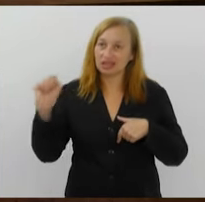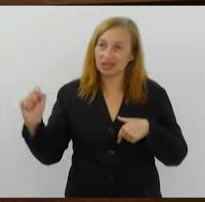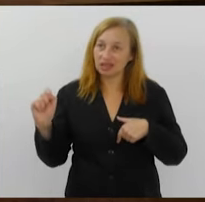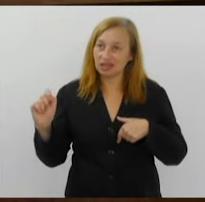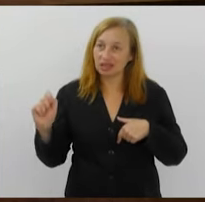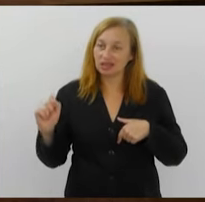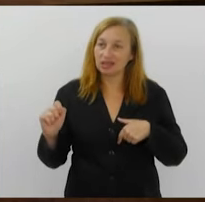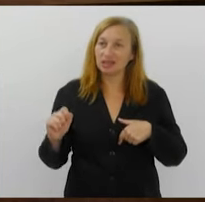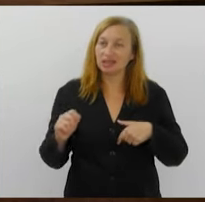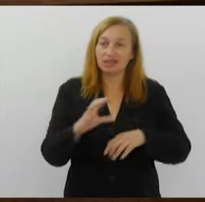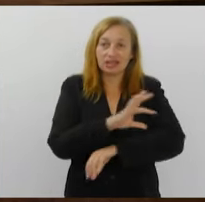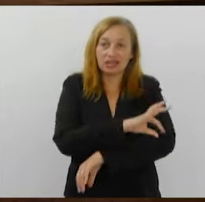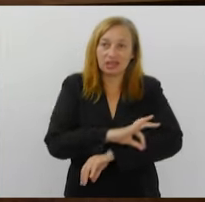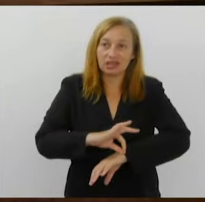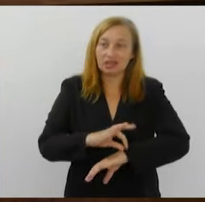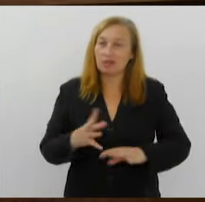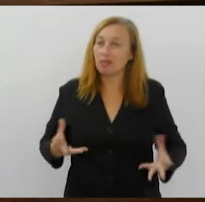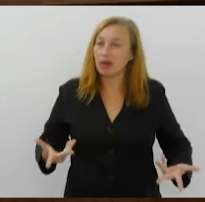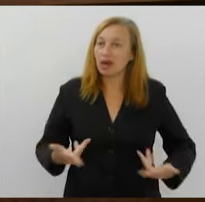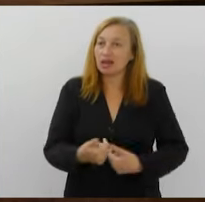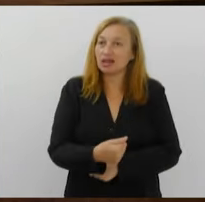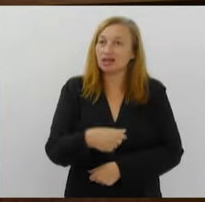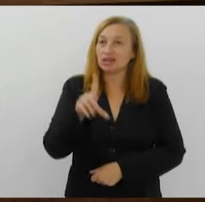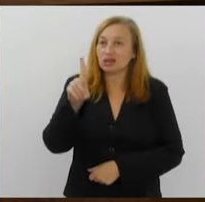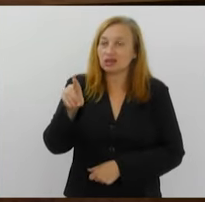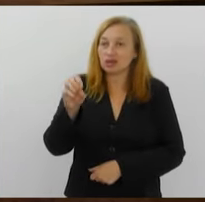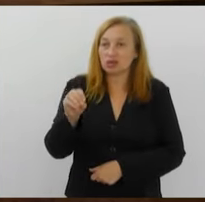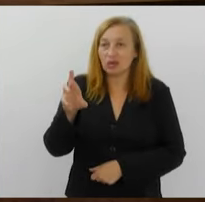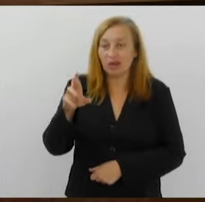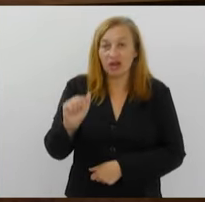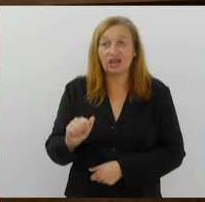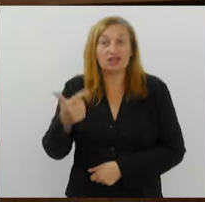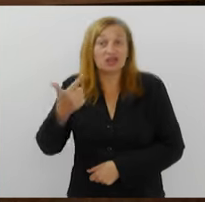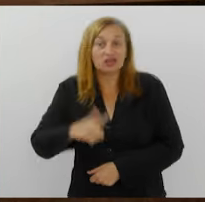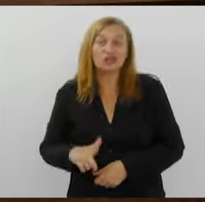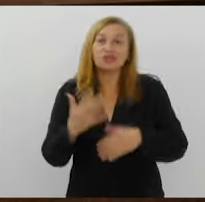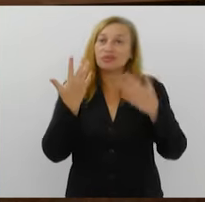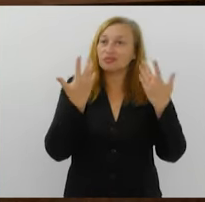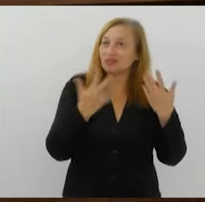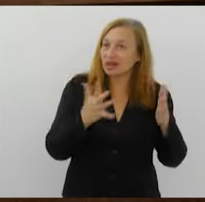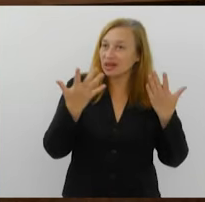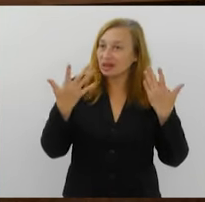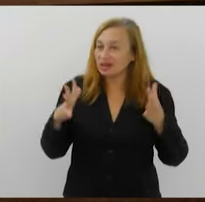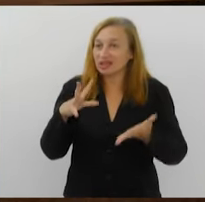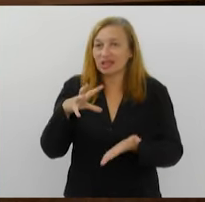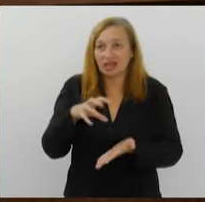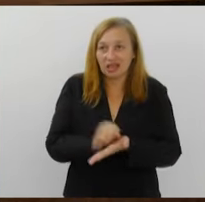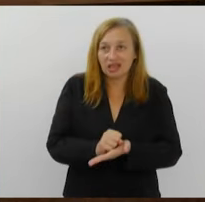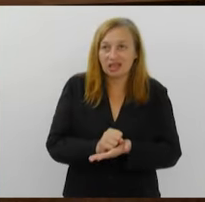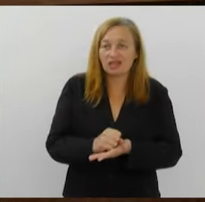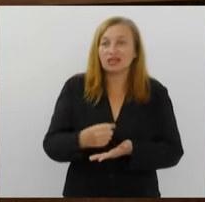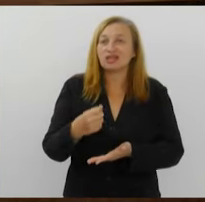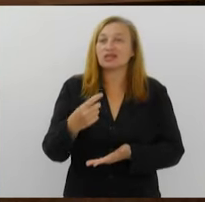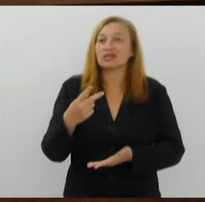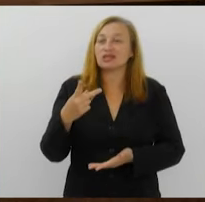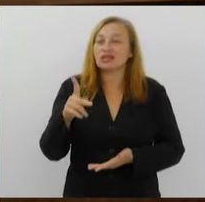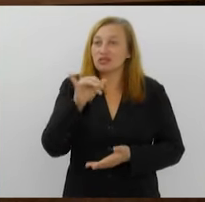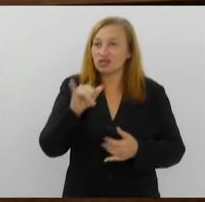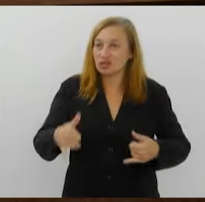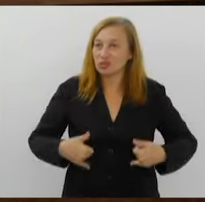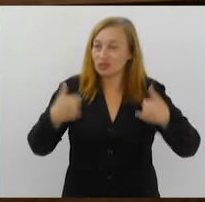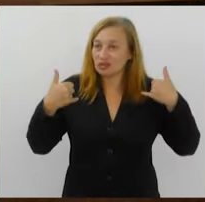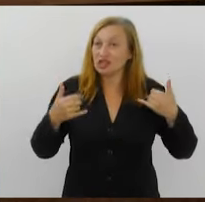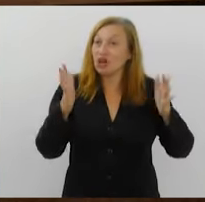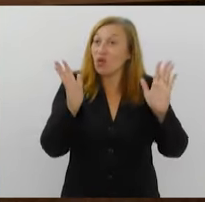essa arquiteta maravilhosa, a senhora Dora, novamente parabenizando e registrando seu aniversário,